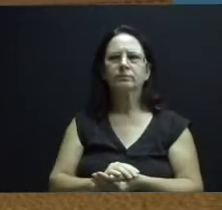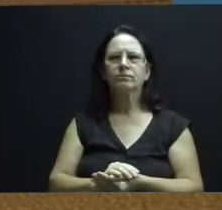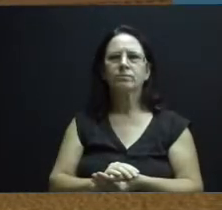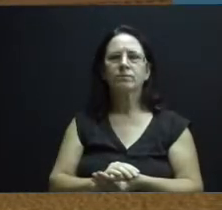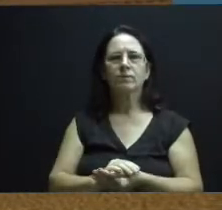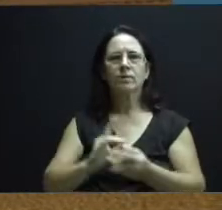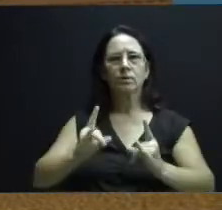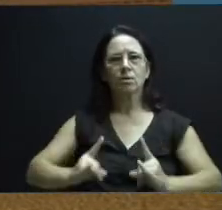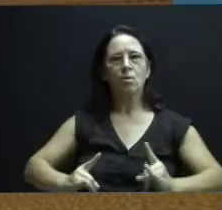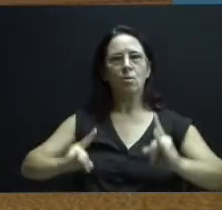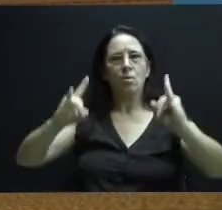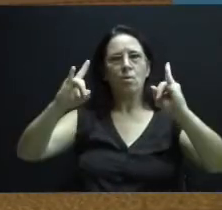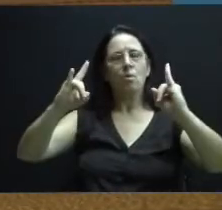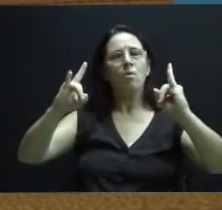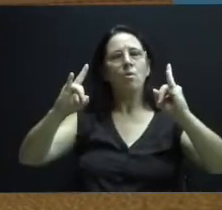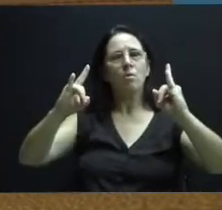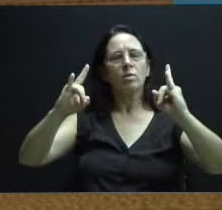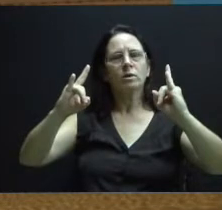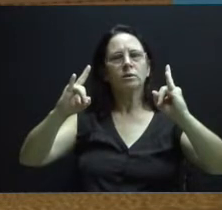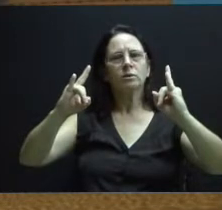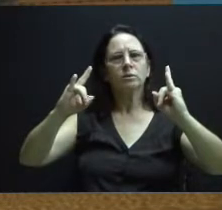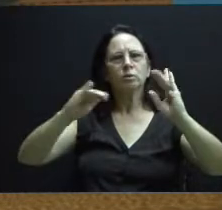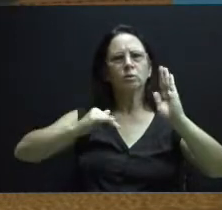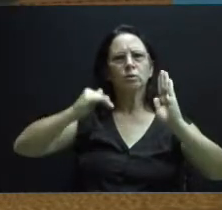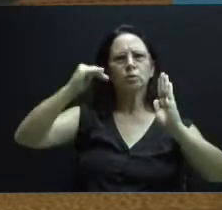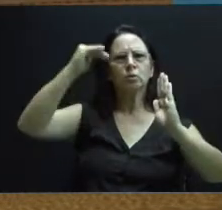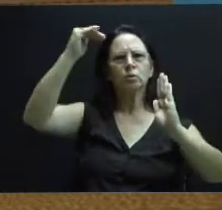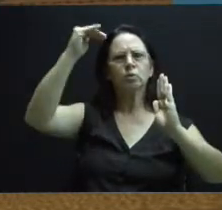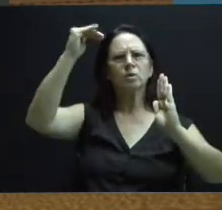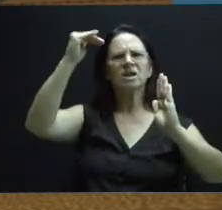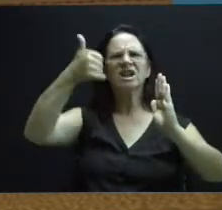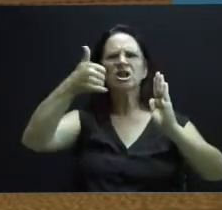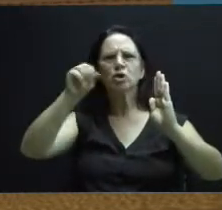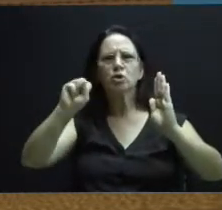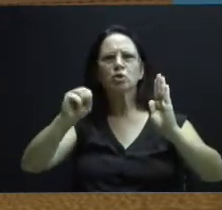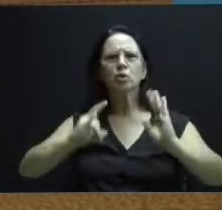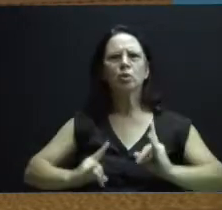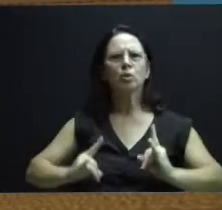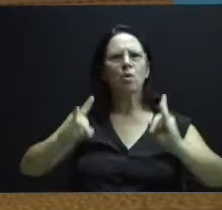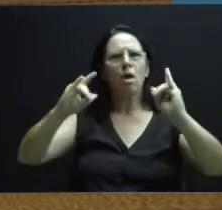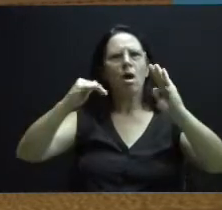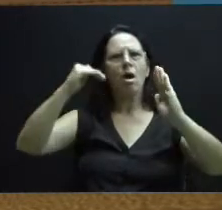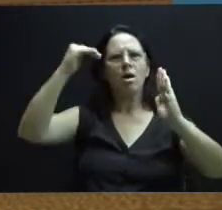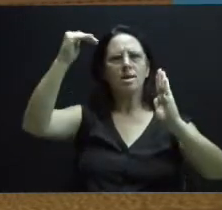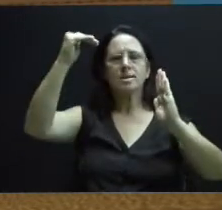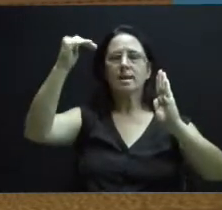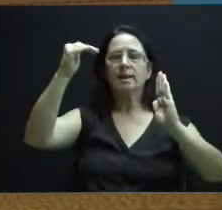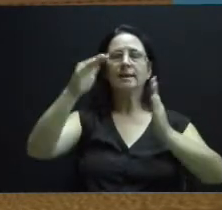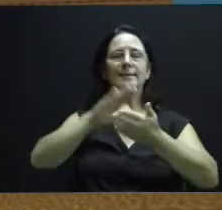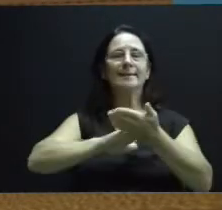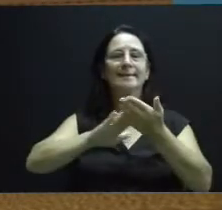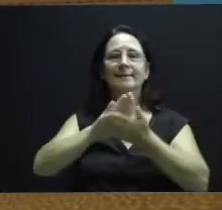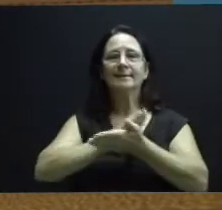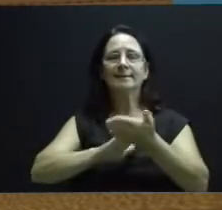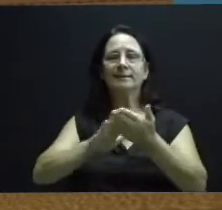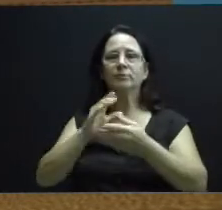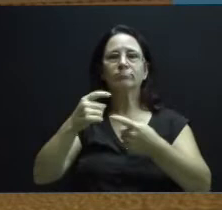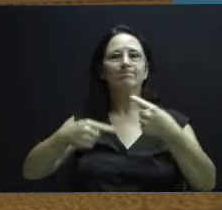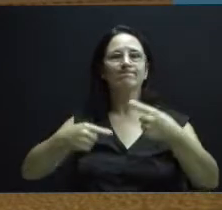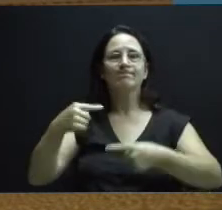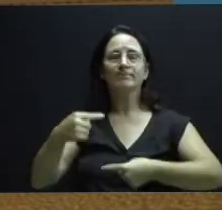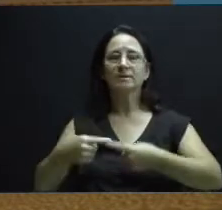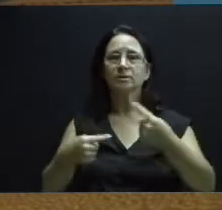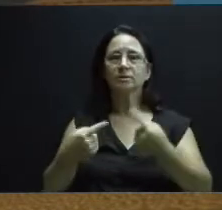elevador o número de pessoas tão alto e 18 andares não foi discutido não